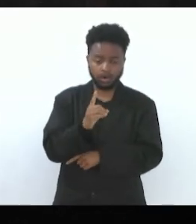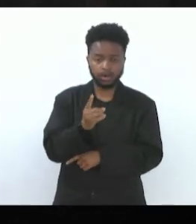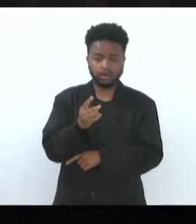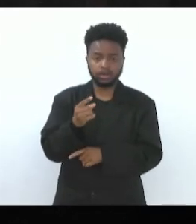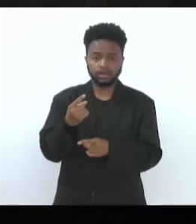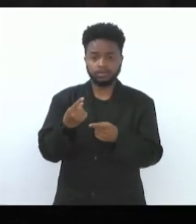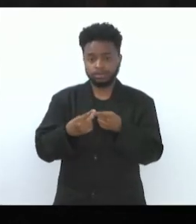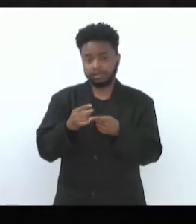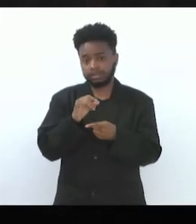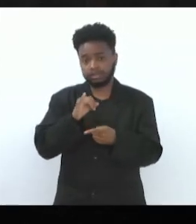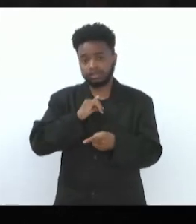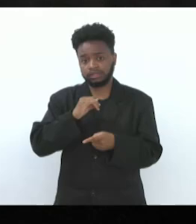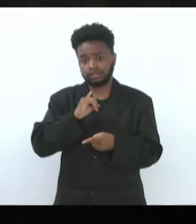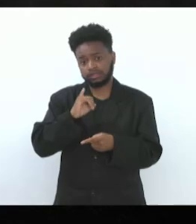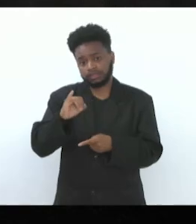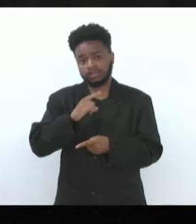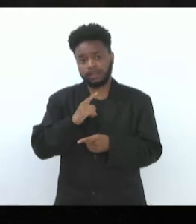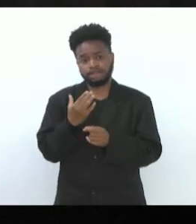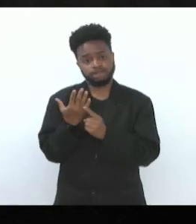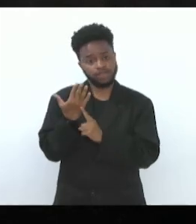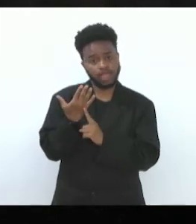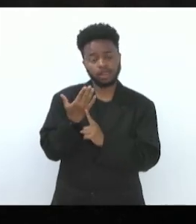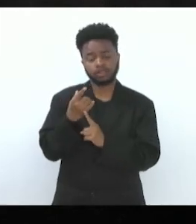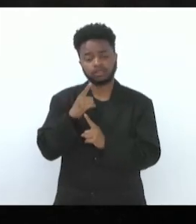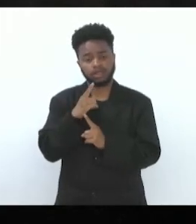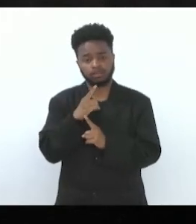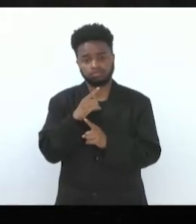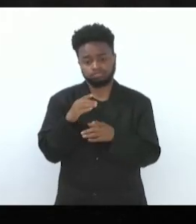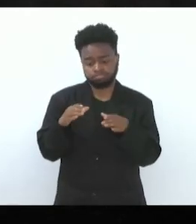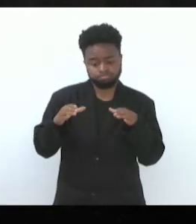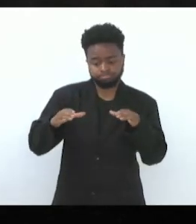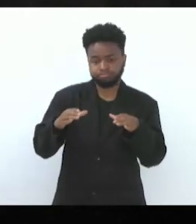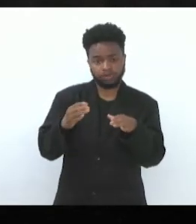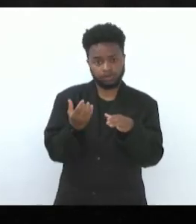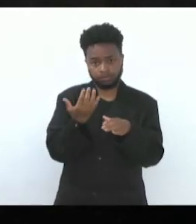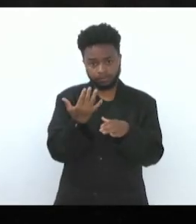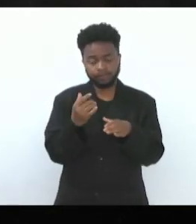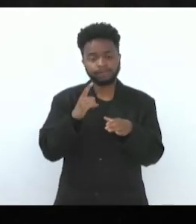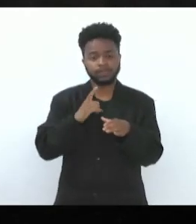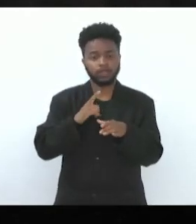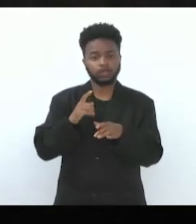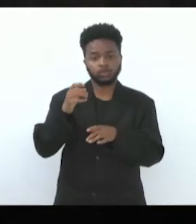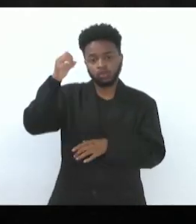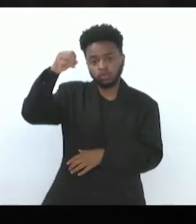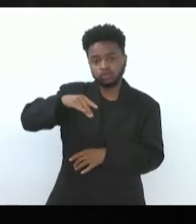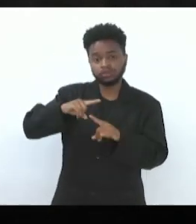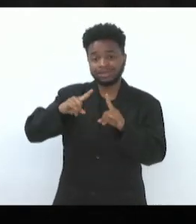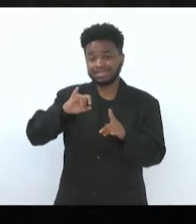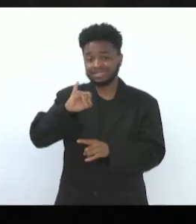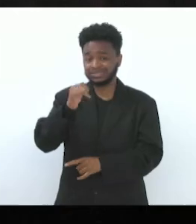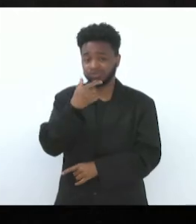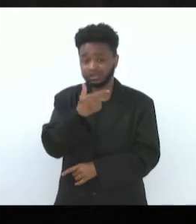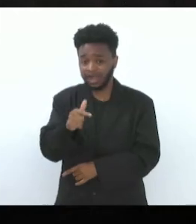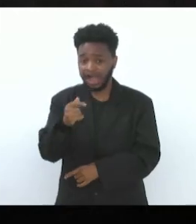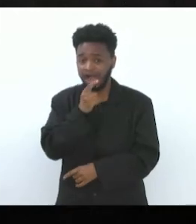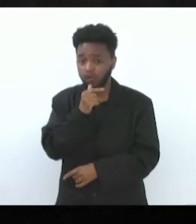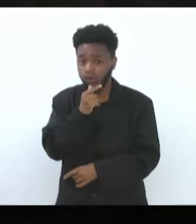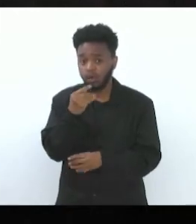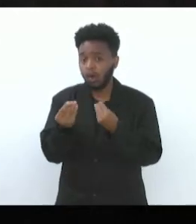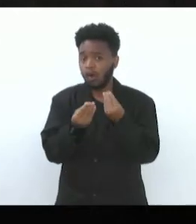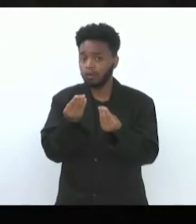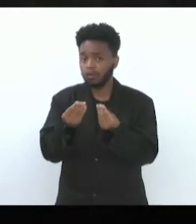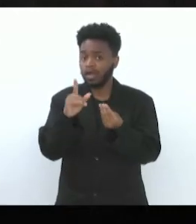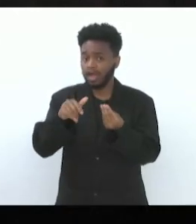você não tiver iluminação. Você tem um lampião, uma vela para você ter algum tipo de luminosidade. Mas sem água, a água é vida. A água é um direito